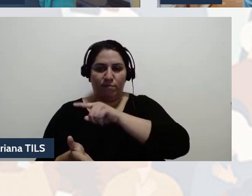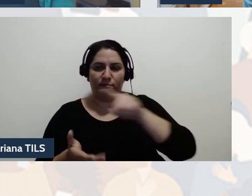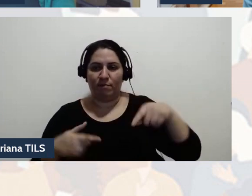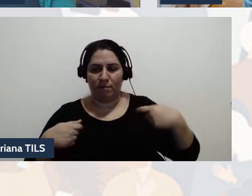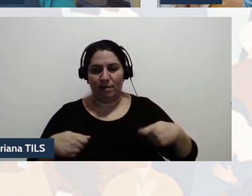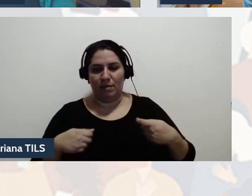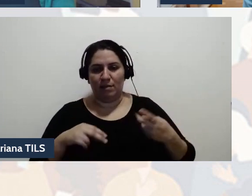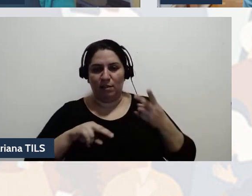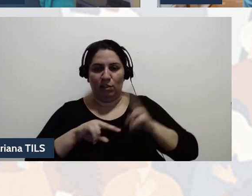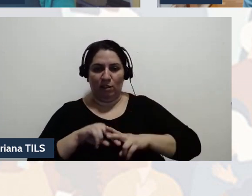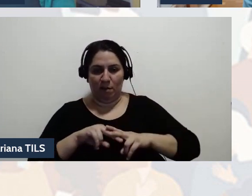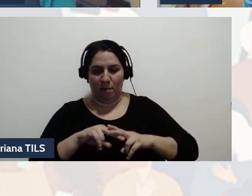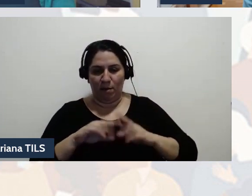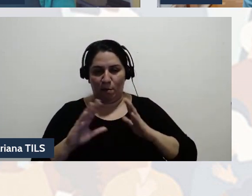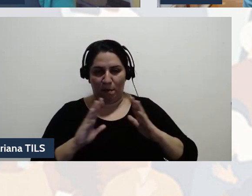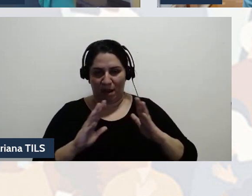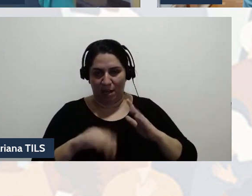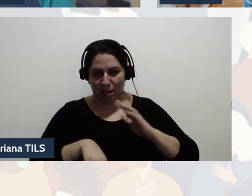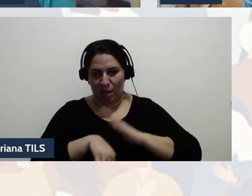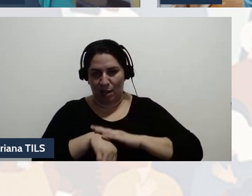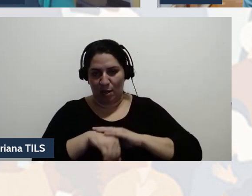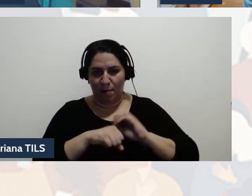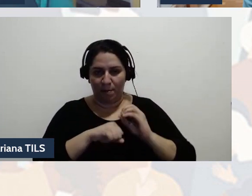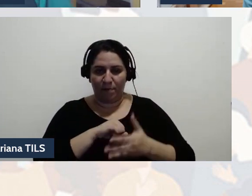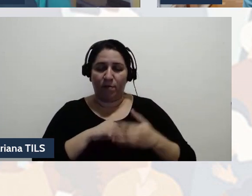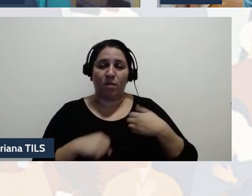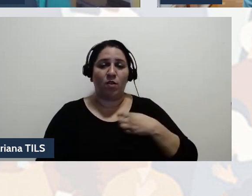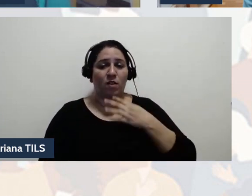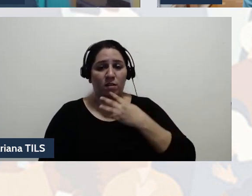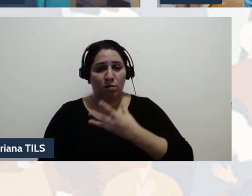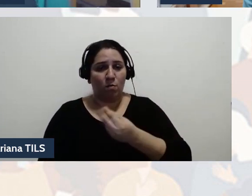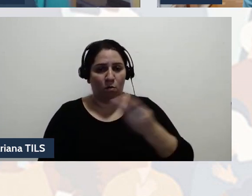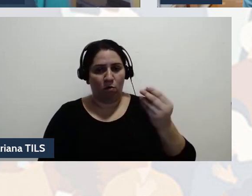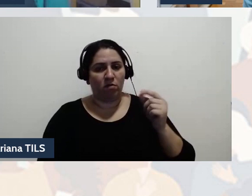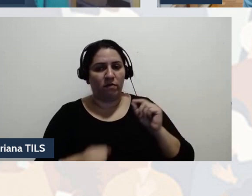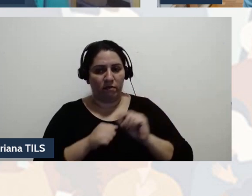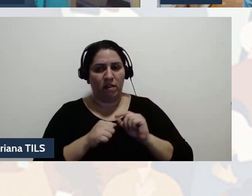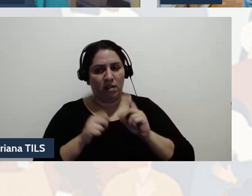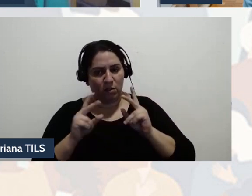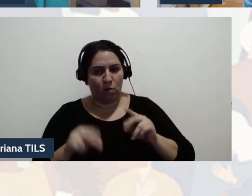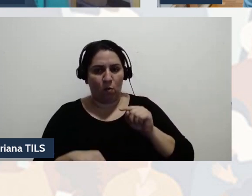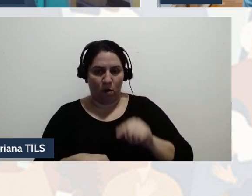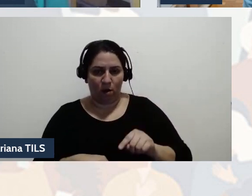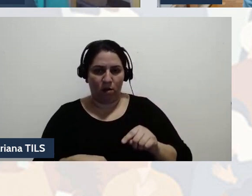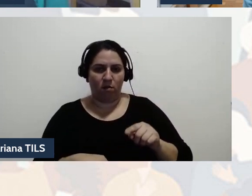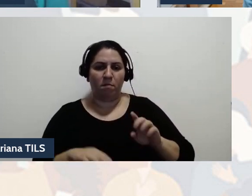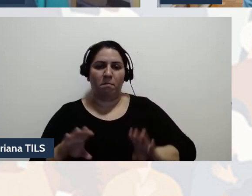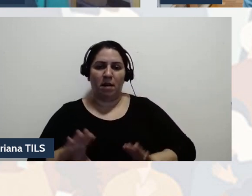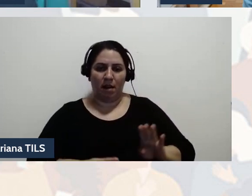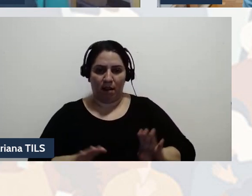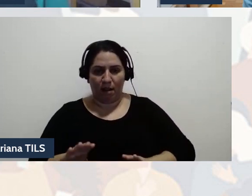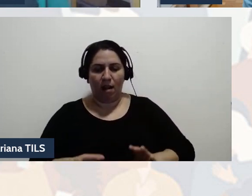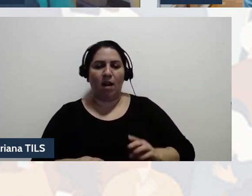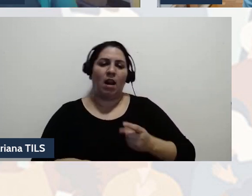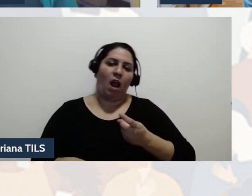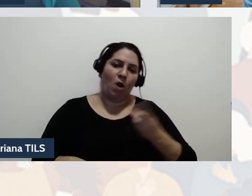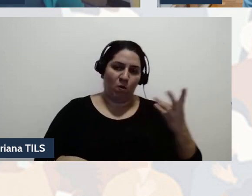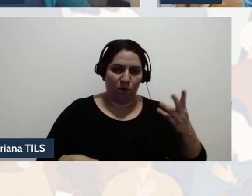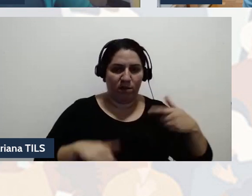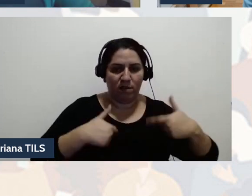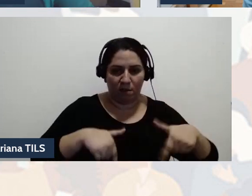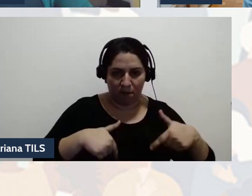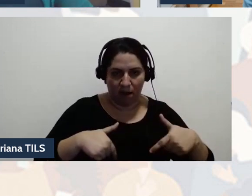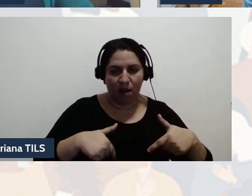social. E eu conheço muita gente que fez isso. Eu conheço também empregadas domésticas que continuaram